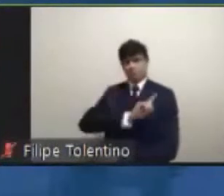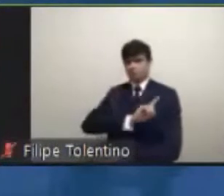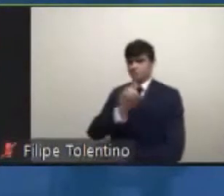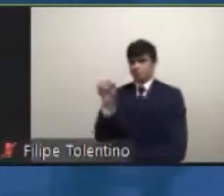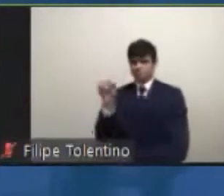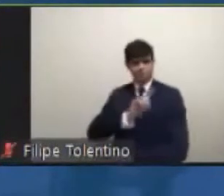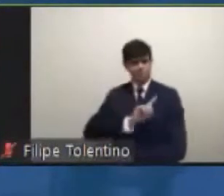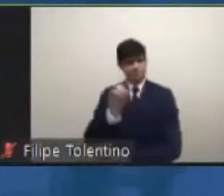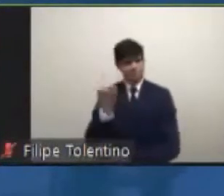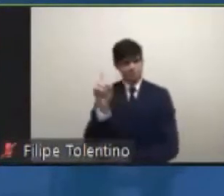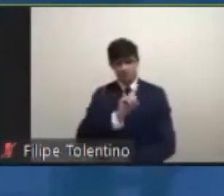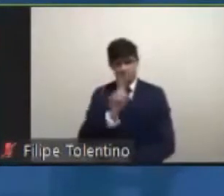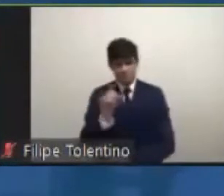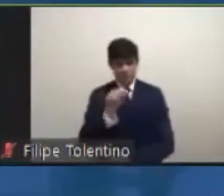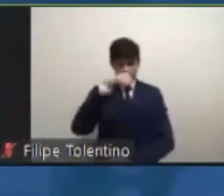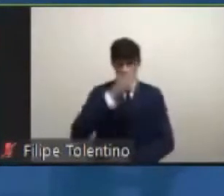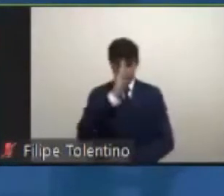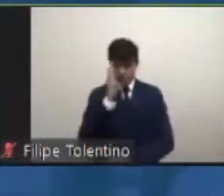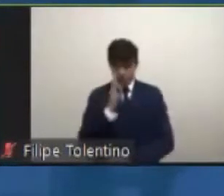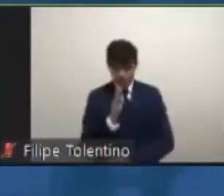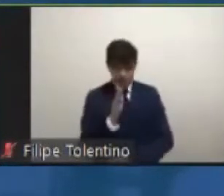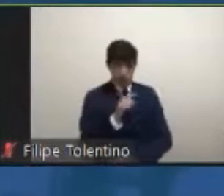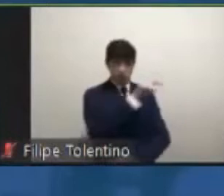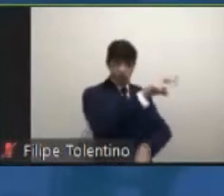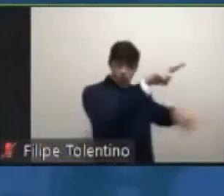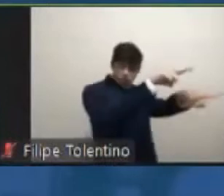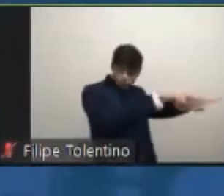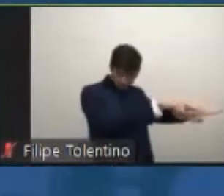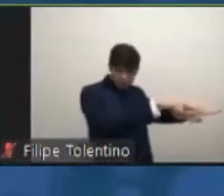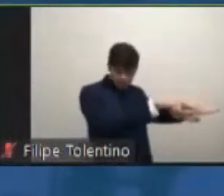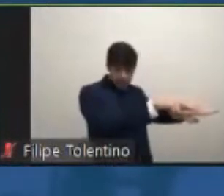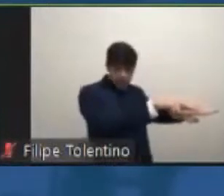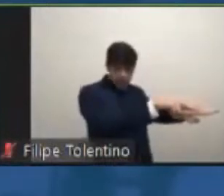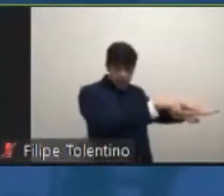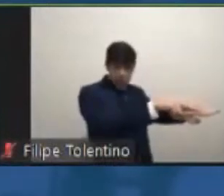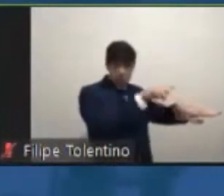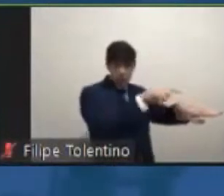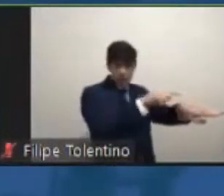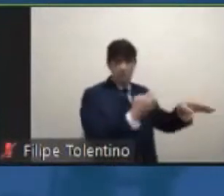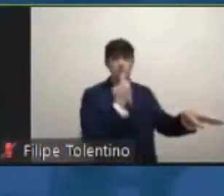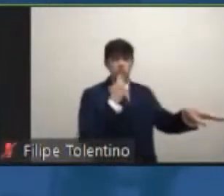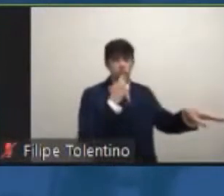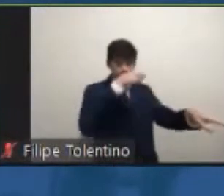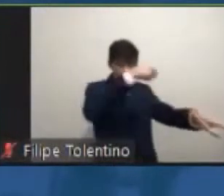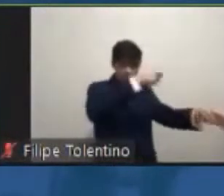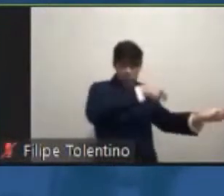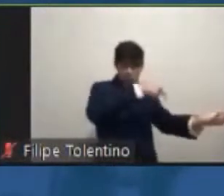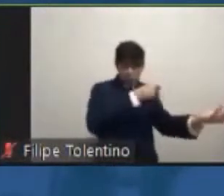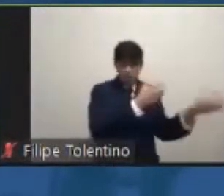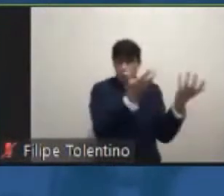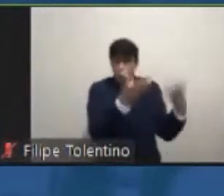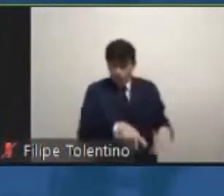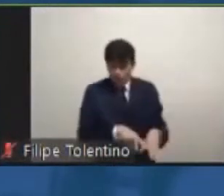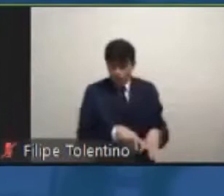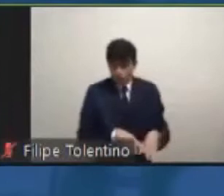casos, até o momento no Brasil, não existem casos de médicos e hospitais condenados porque respeitaram a vontade desses pacientes que